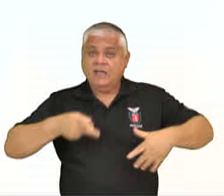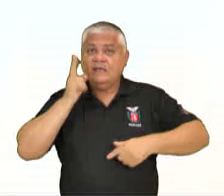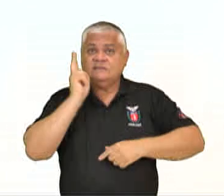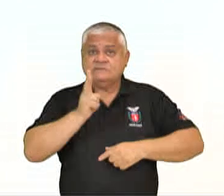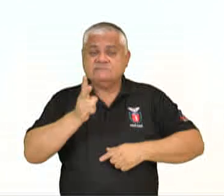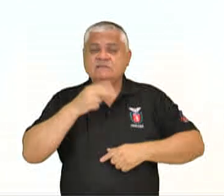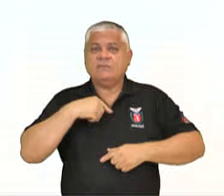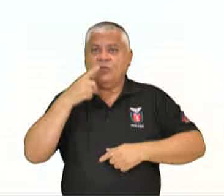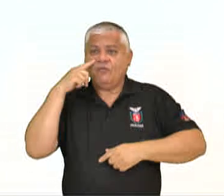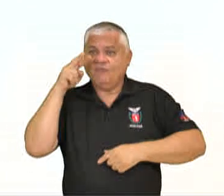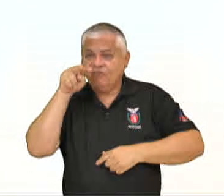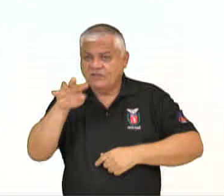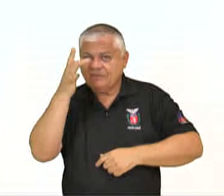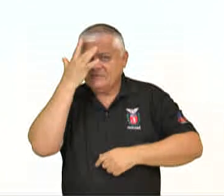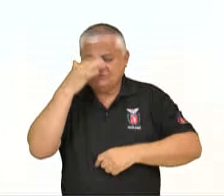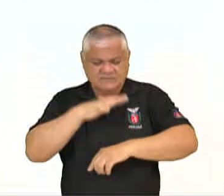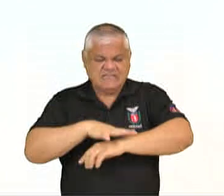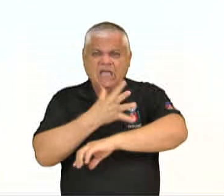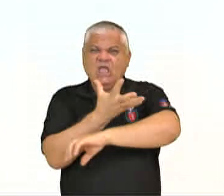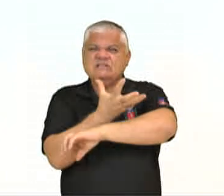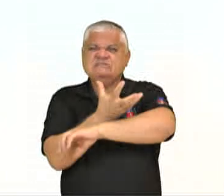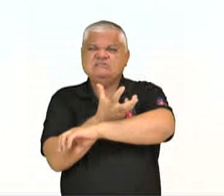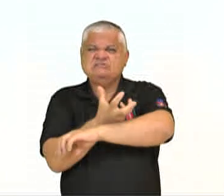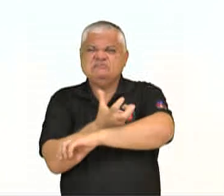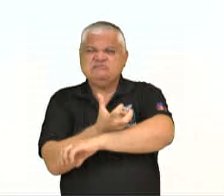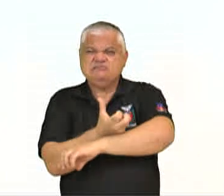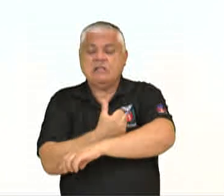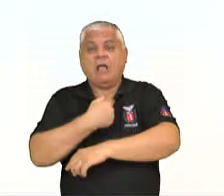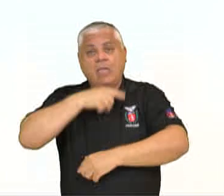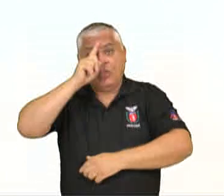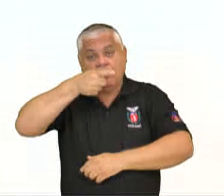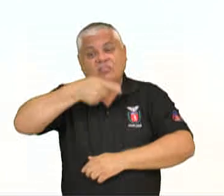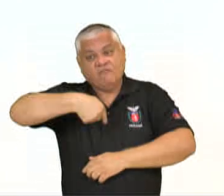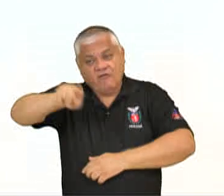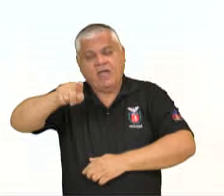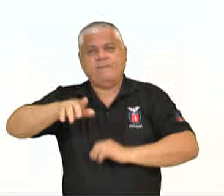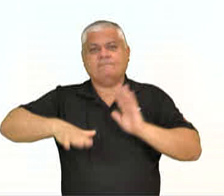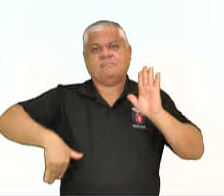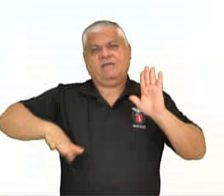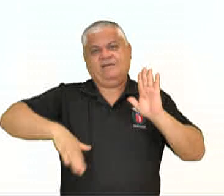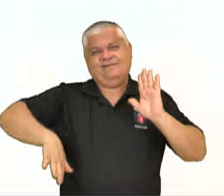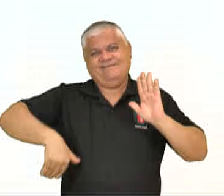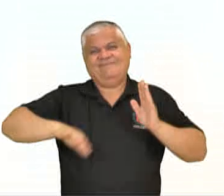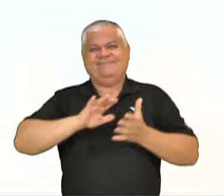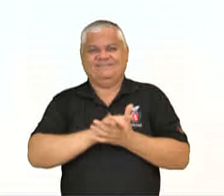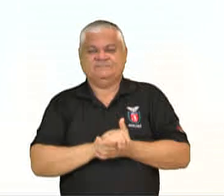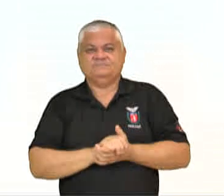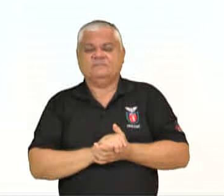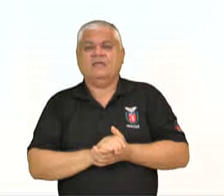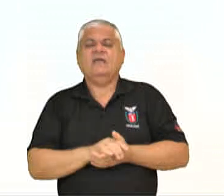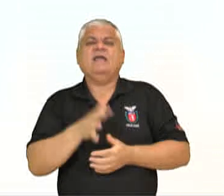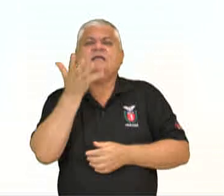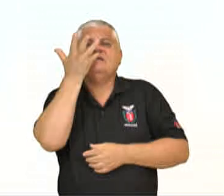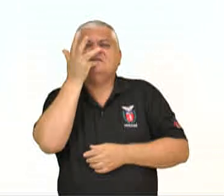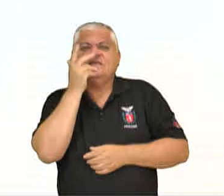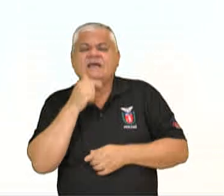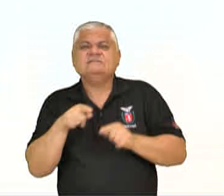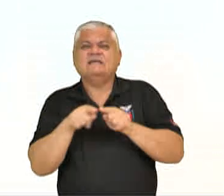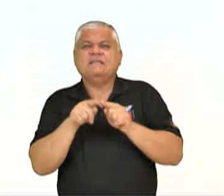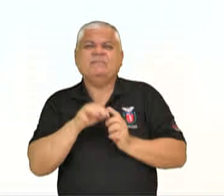pacientes com pele extremamente seca, recomendo o banho de mar. Crianças com